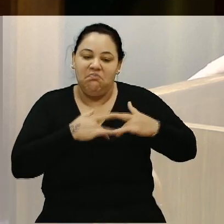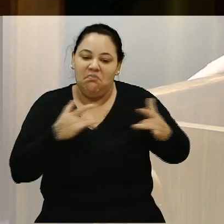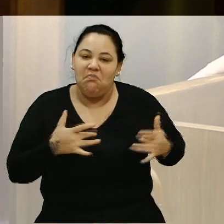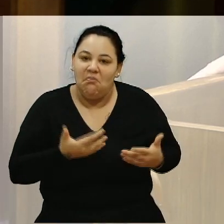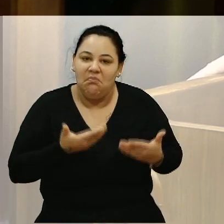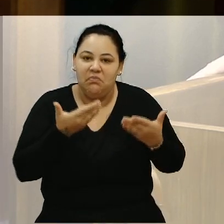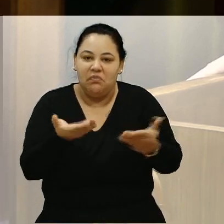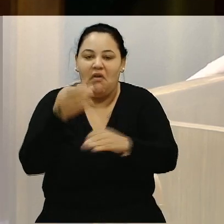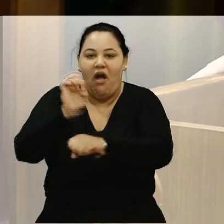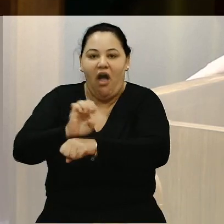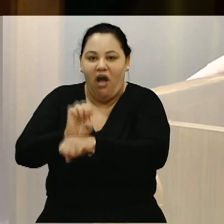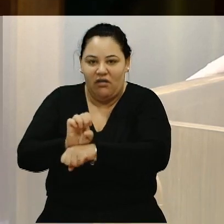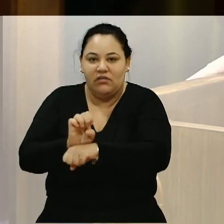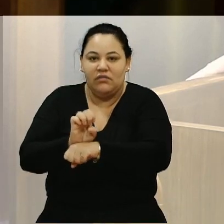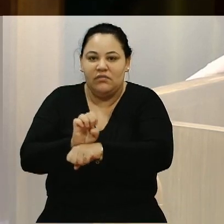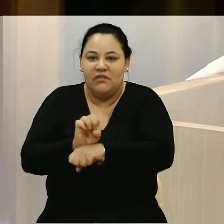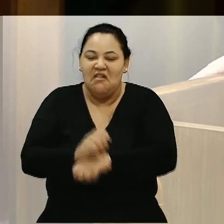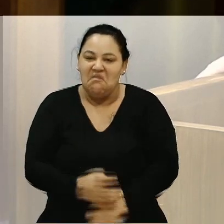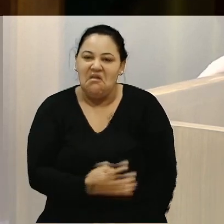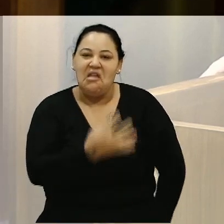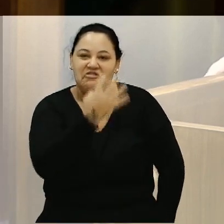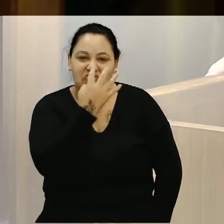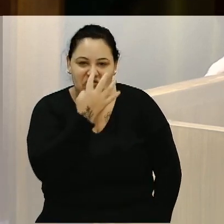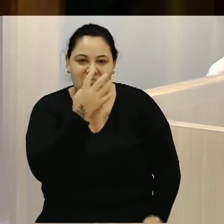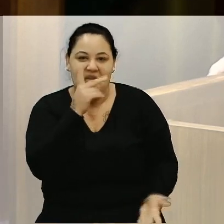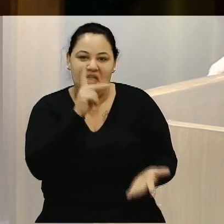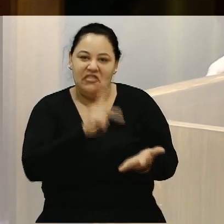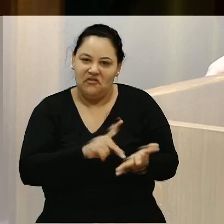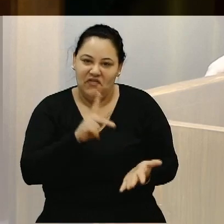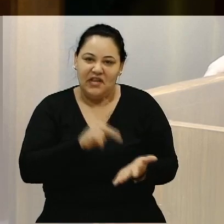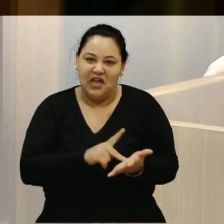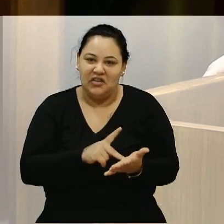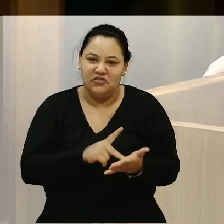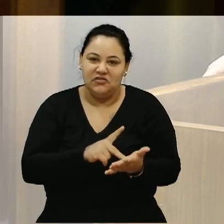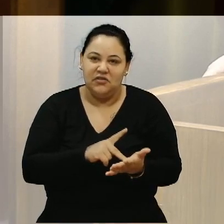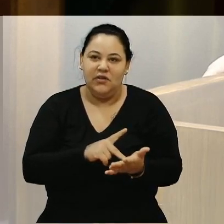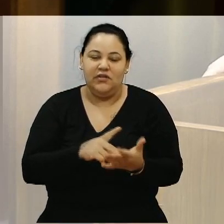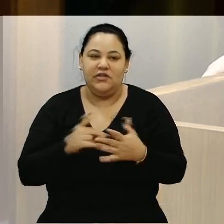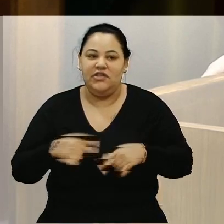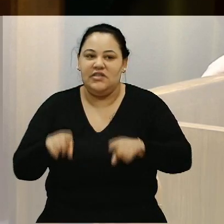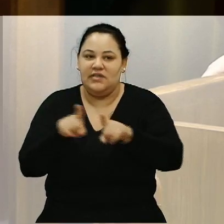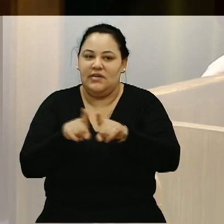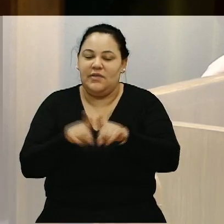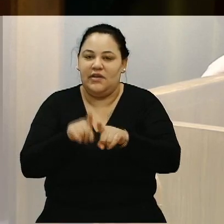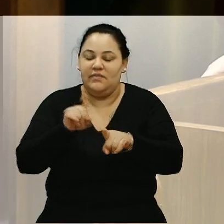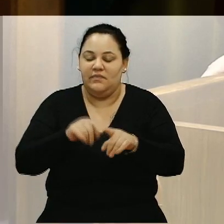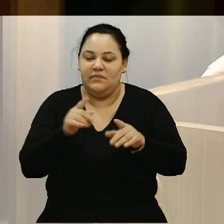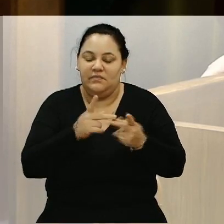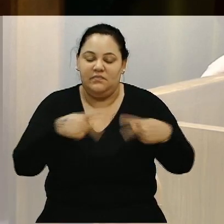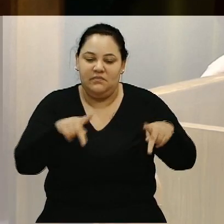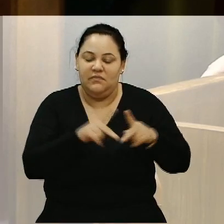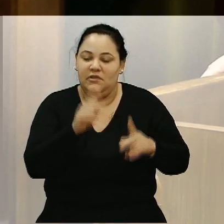nosso Estado. É impressionante como o povo brasileiro é solidário.